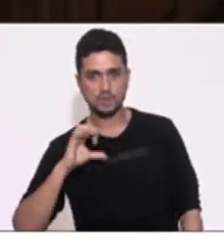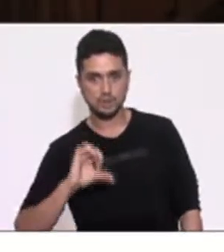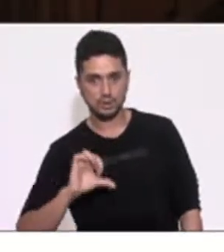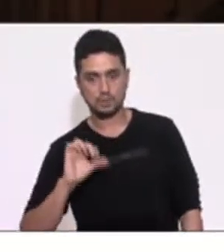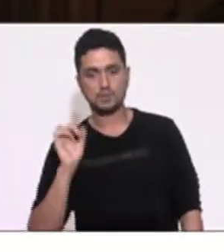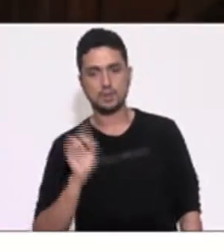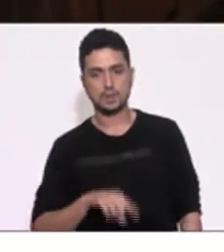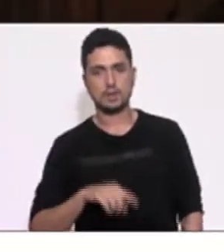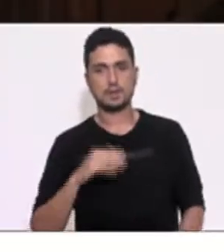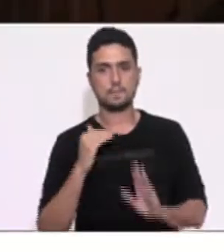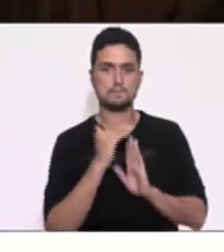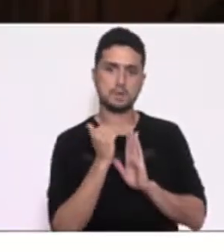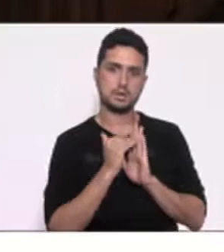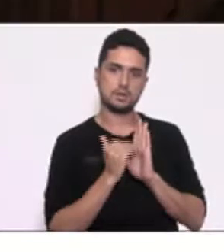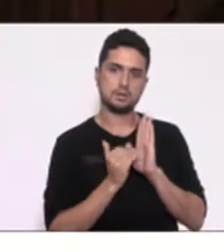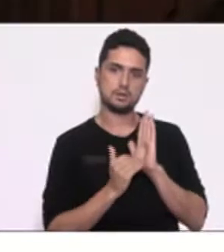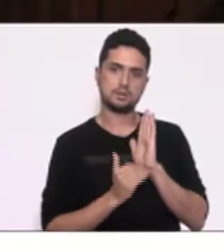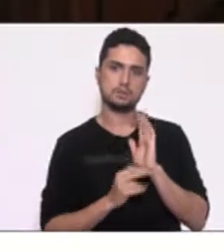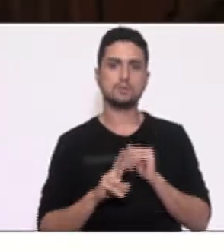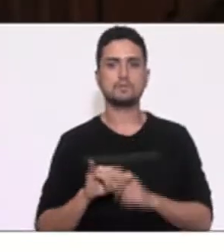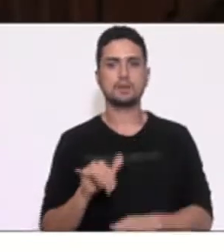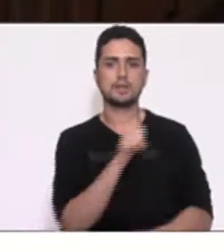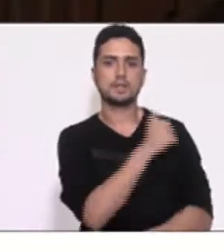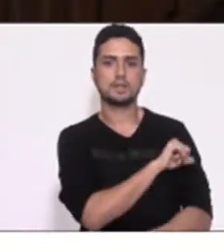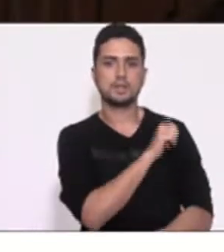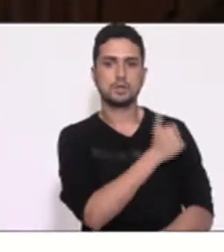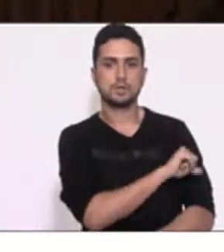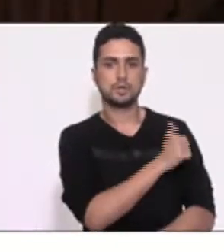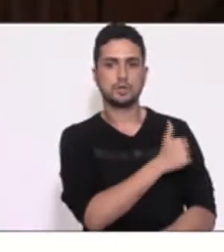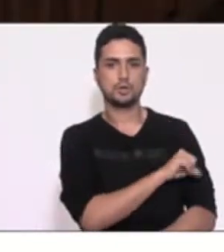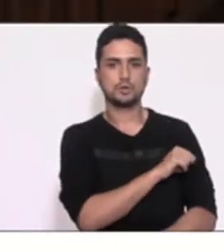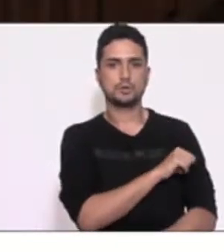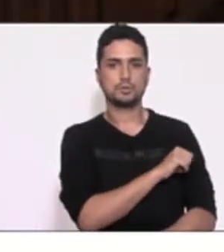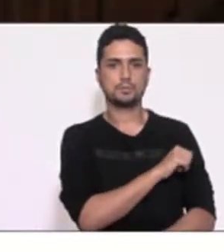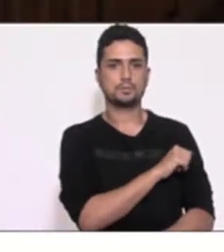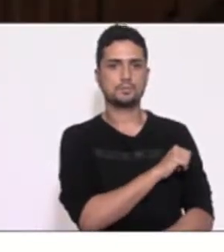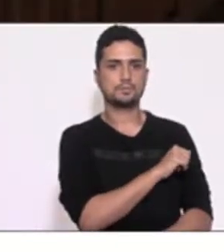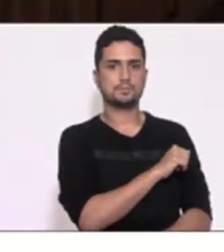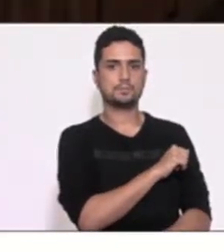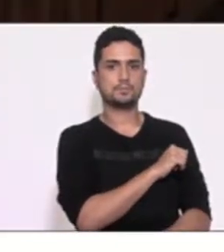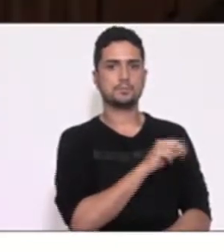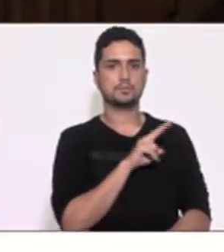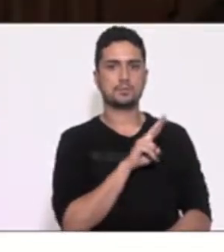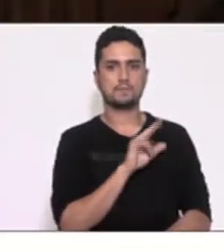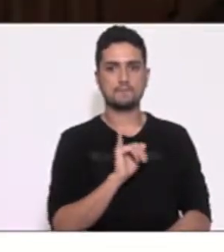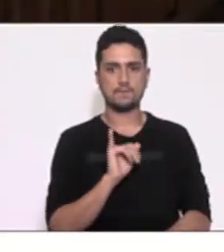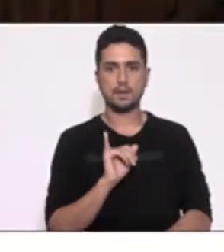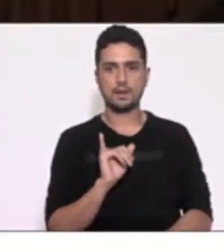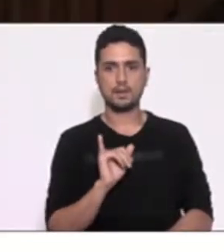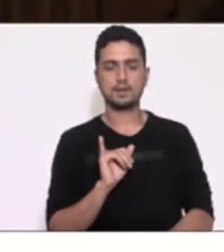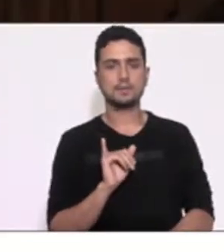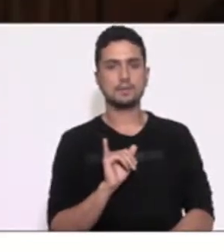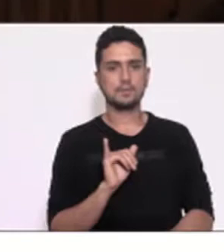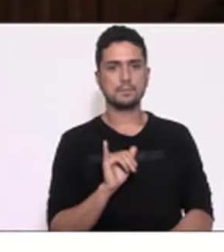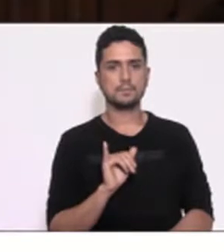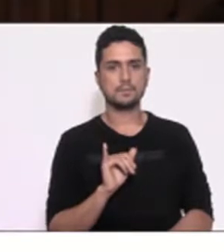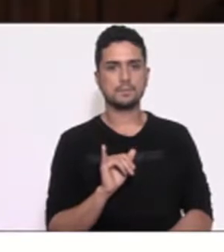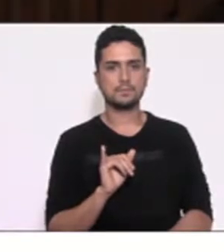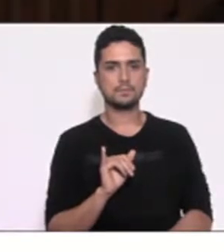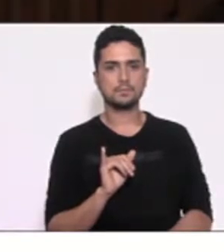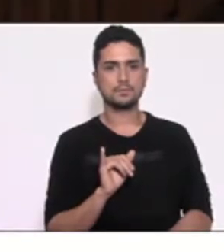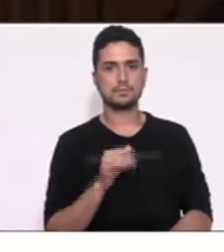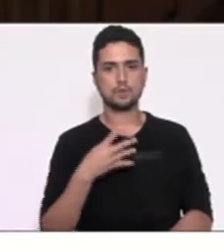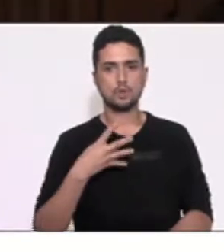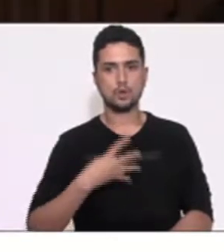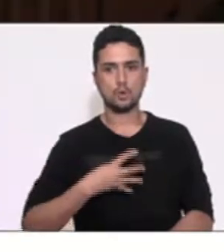é o plano que levará o Rio de Janeiro praticamente às portas do